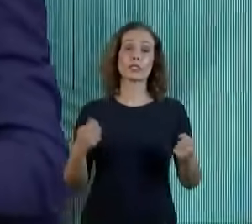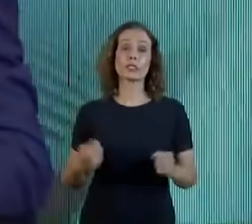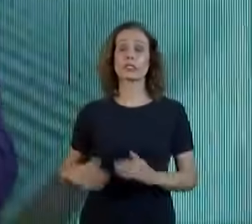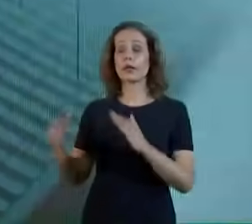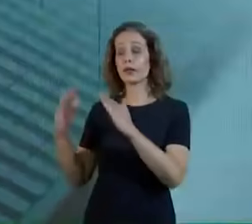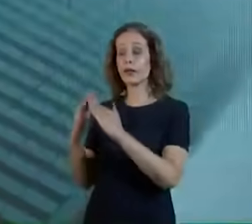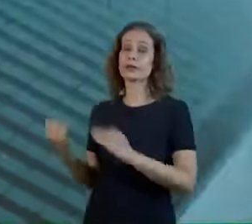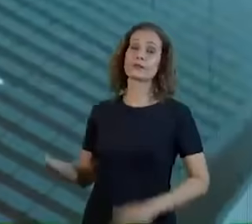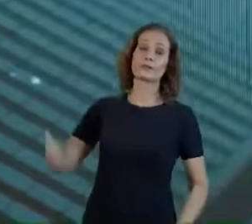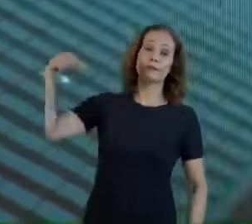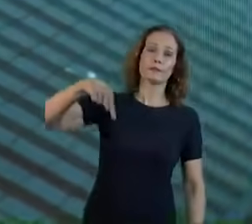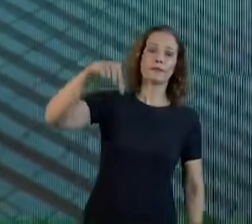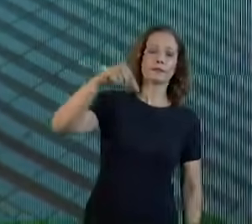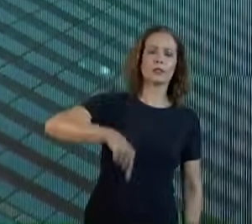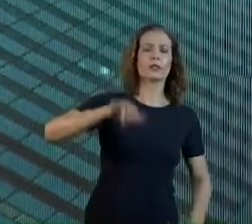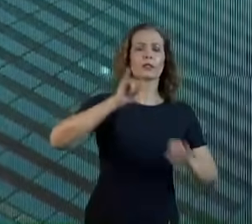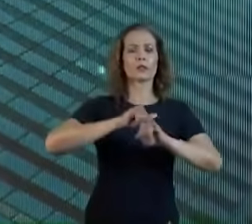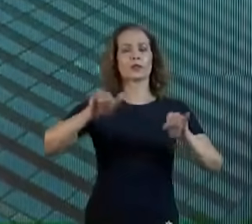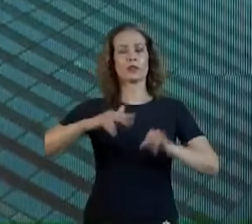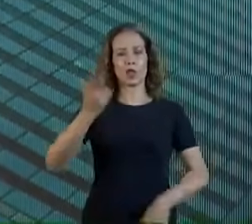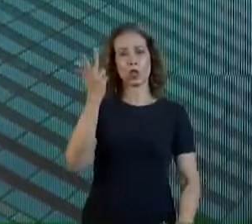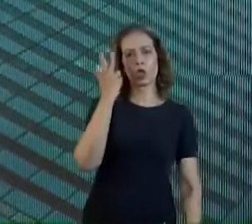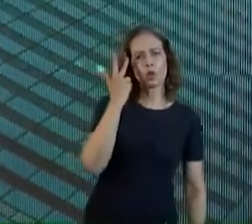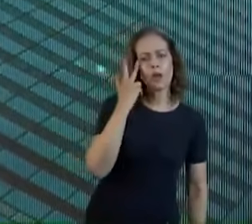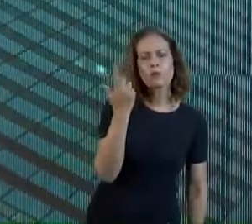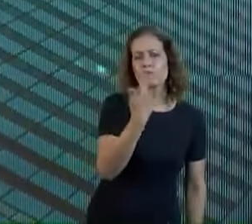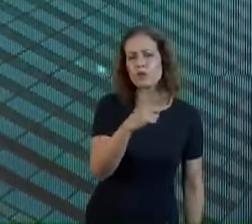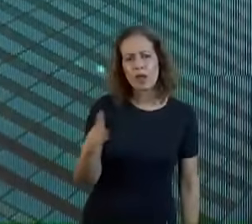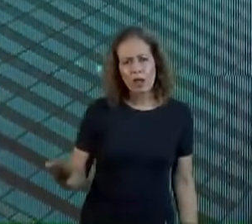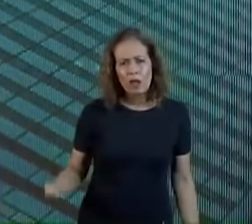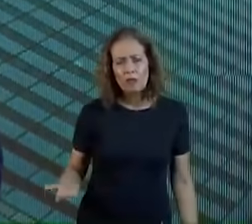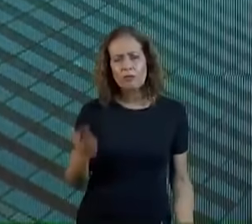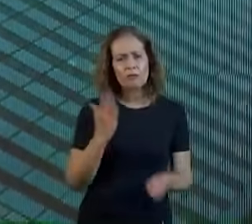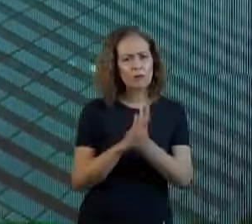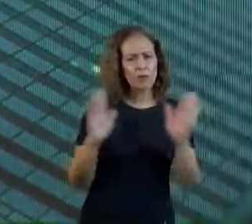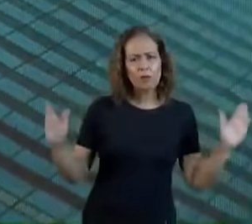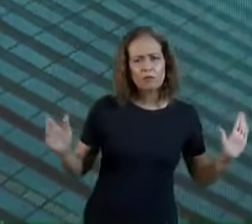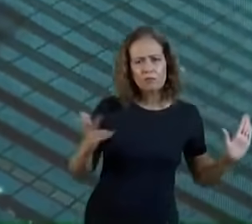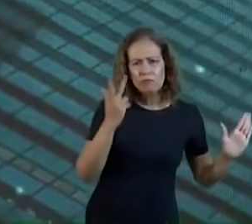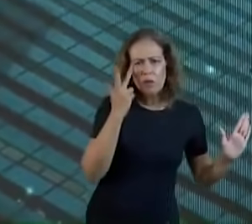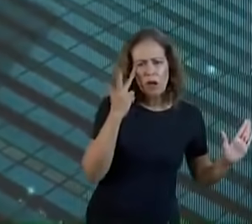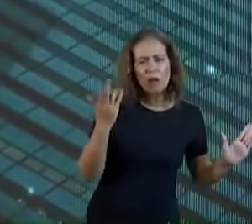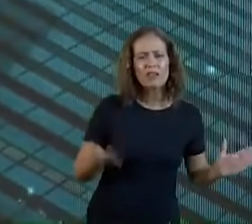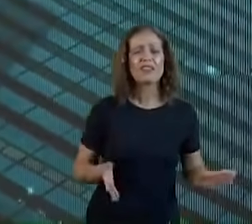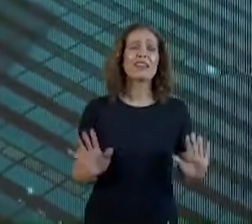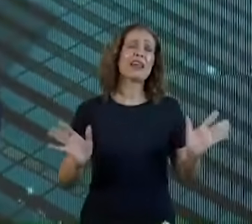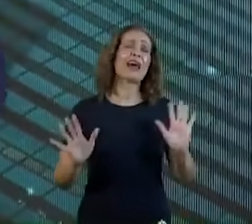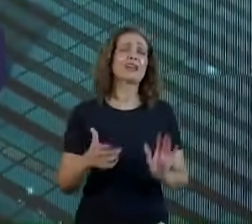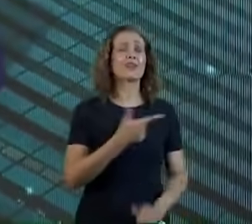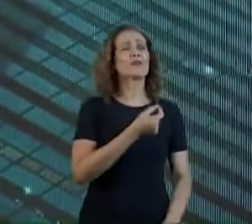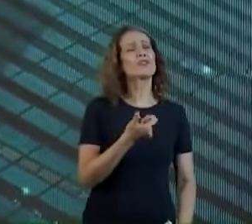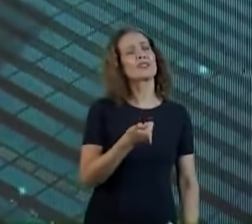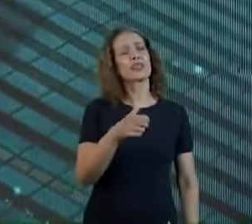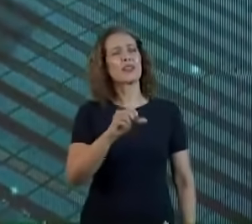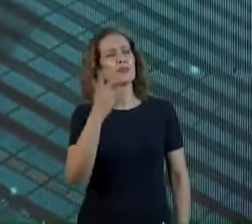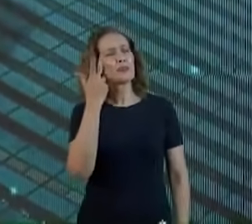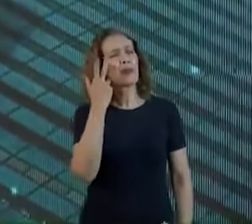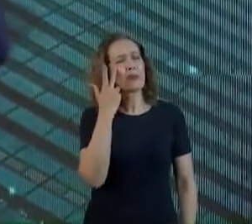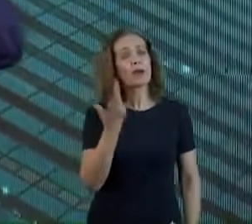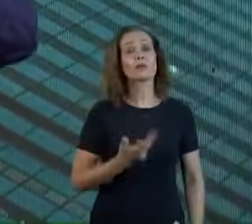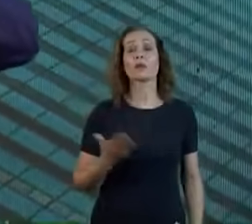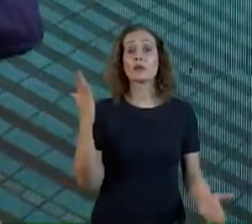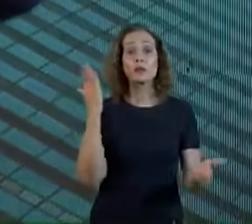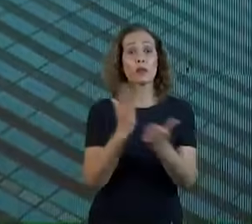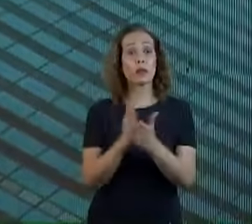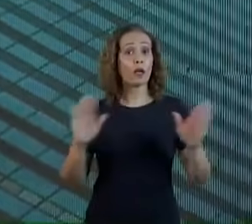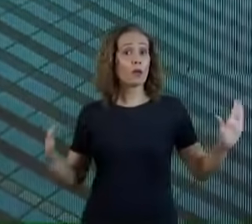dizer para vocês que nunca mais vai ter o normal? Não, pastor, mas aquele normal de 2019 acabou, como